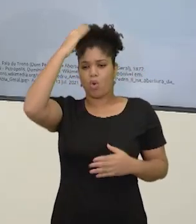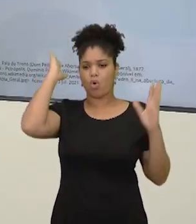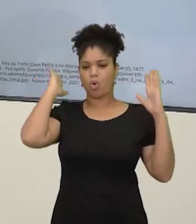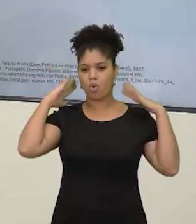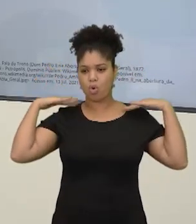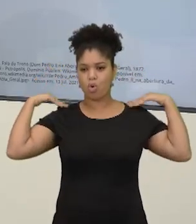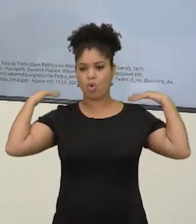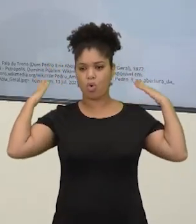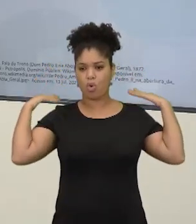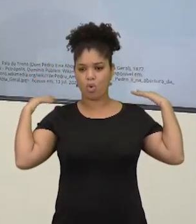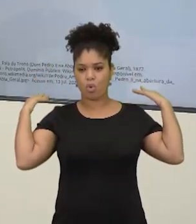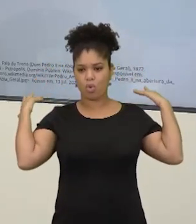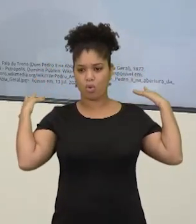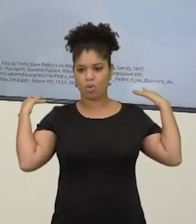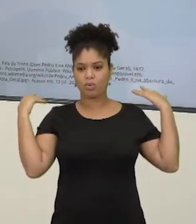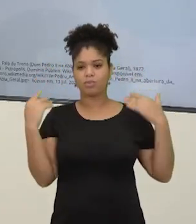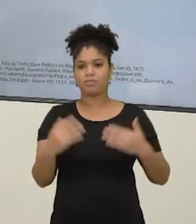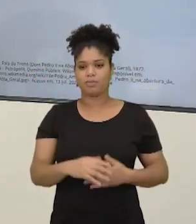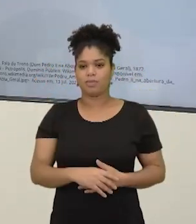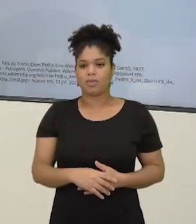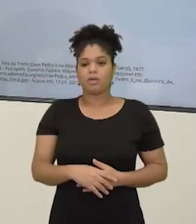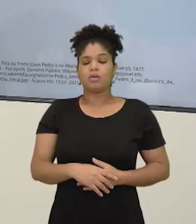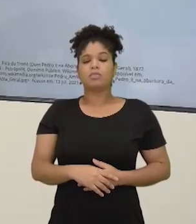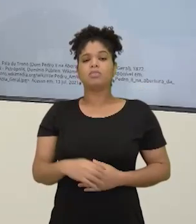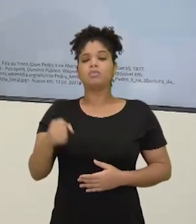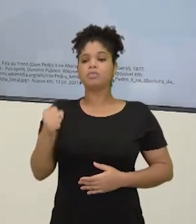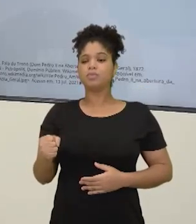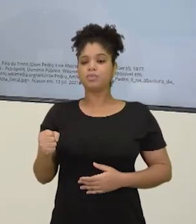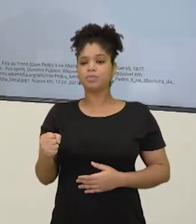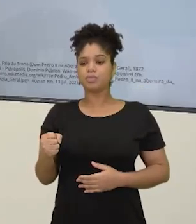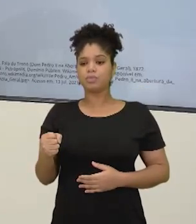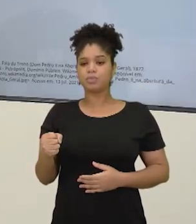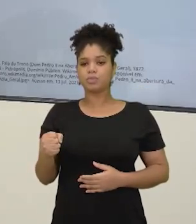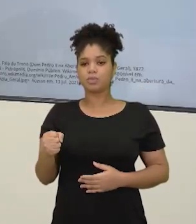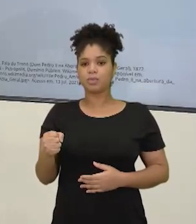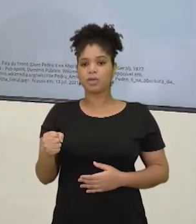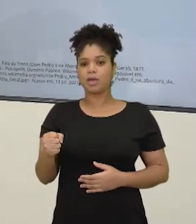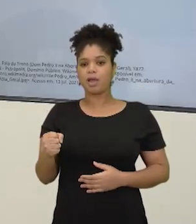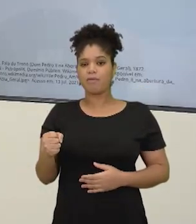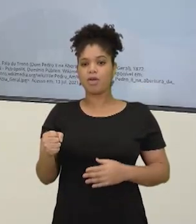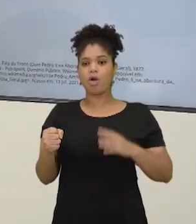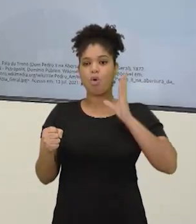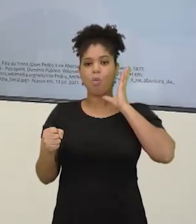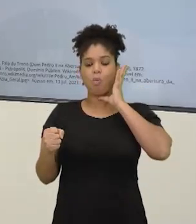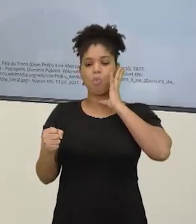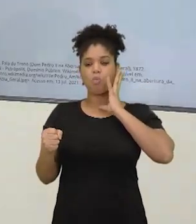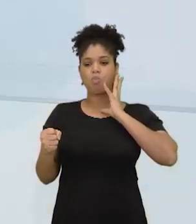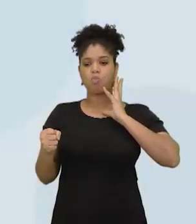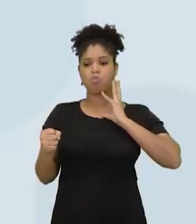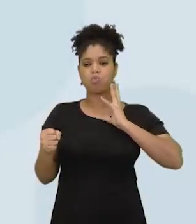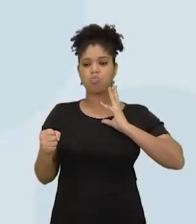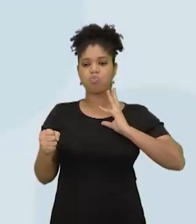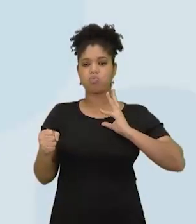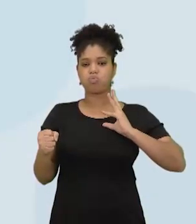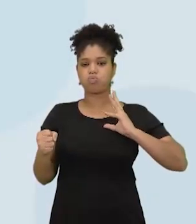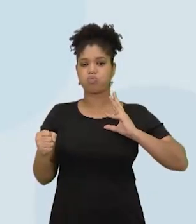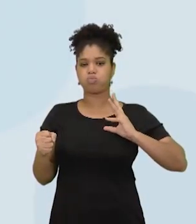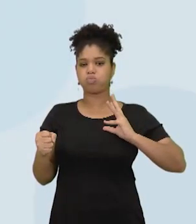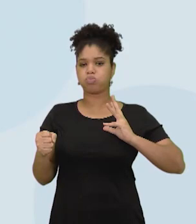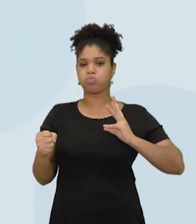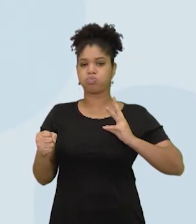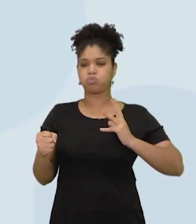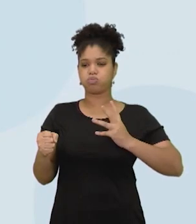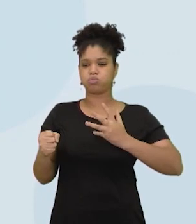aqui espetacular, frontalmente, assim, imponente, porque ele é o Dom Pedro II, ele é o imperador do Brasil inteiro. A barba toda feita. Nossa,